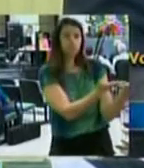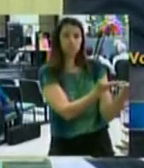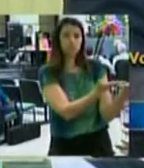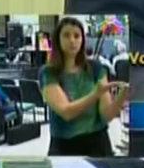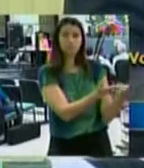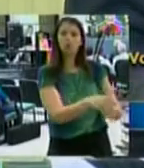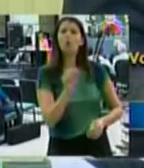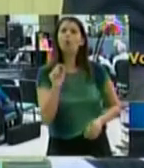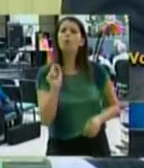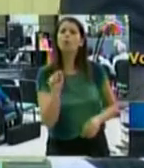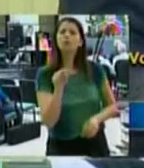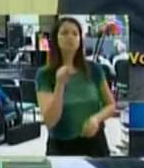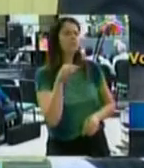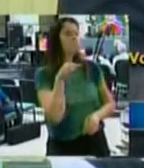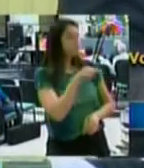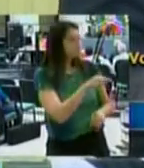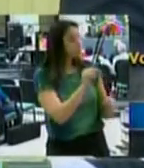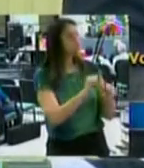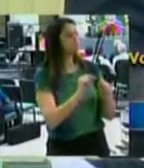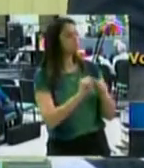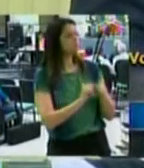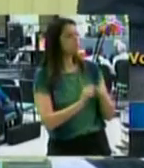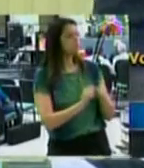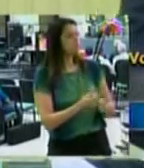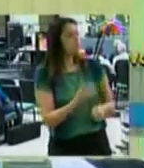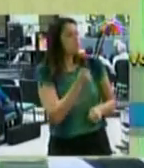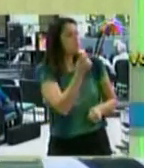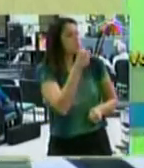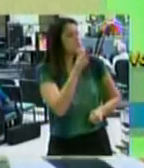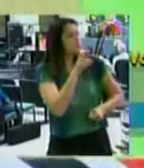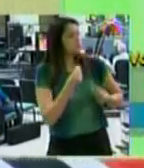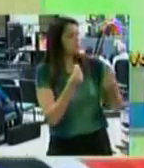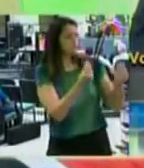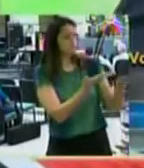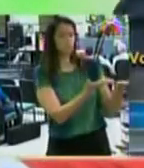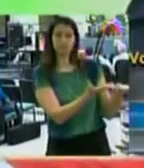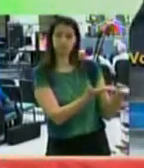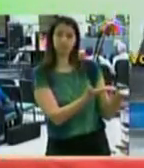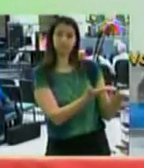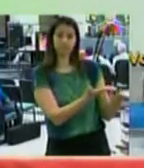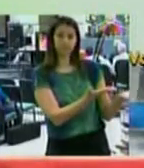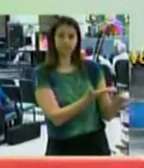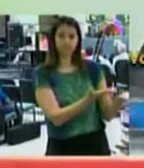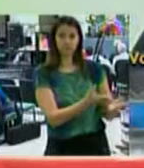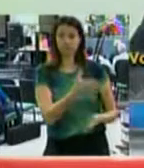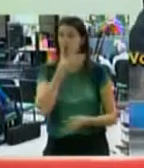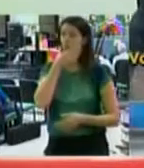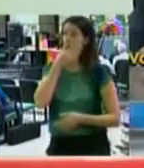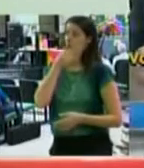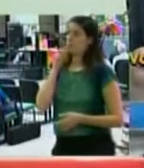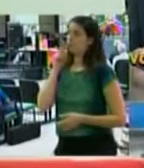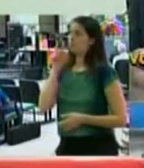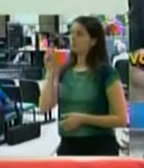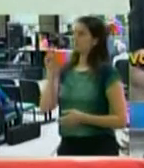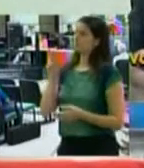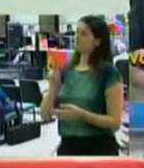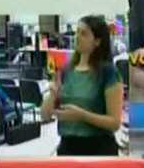O que é que você fez com aquilo que eu te entreguei? O servo olha para o Senhor e